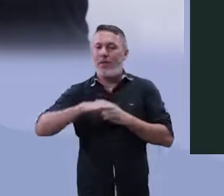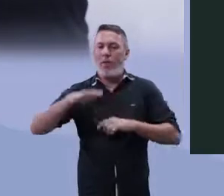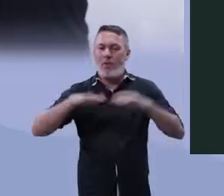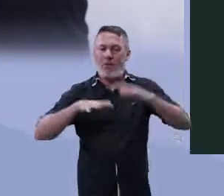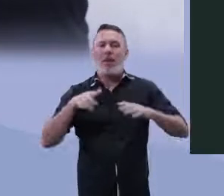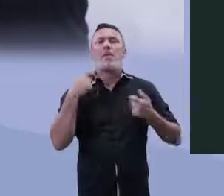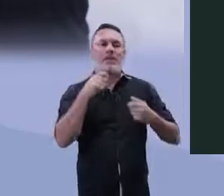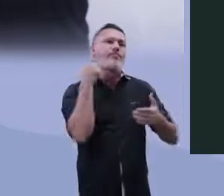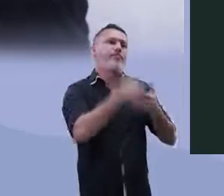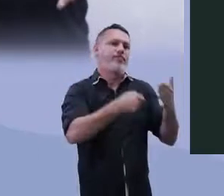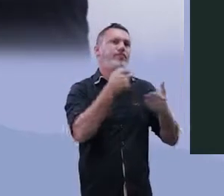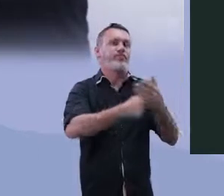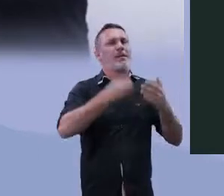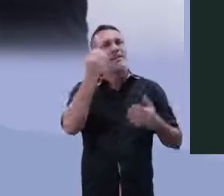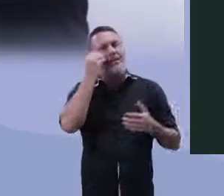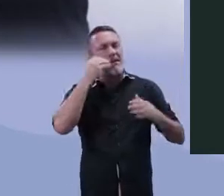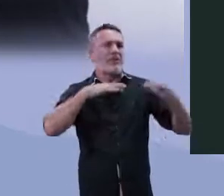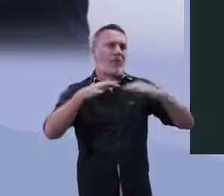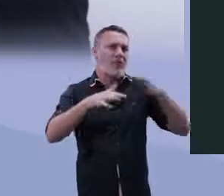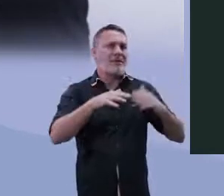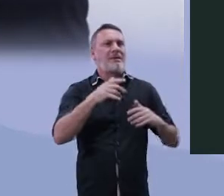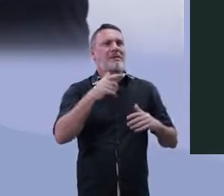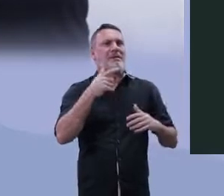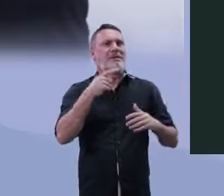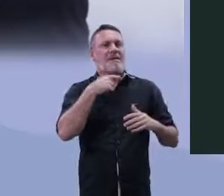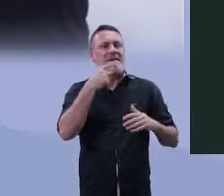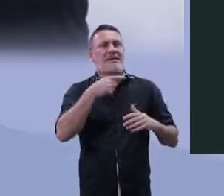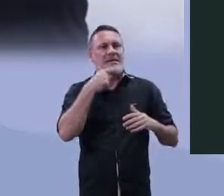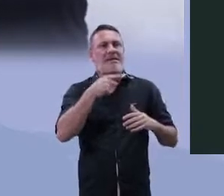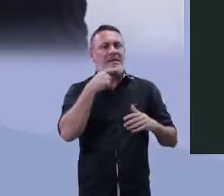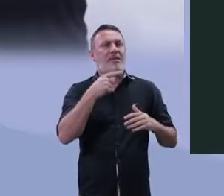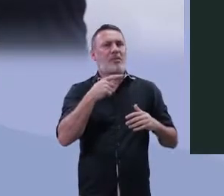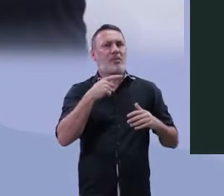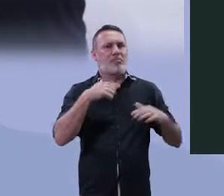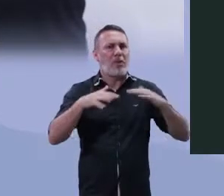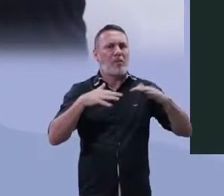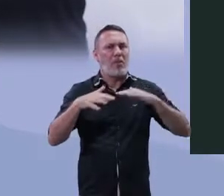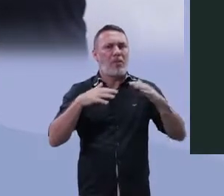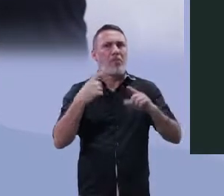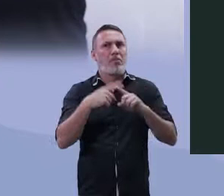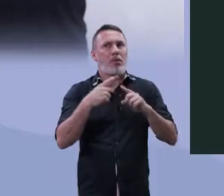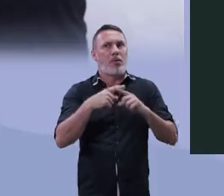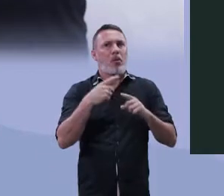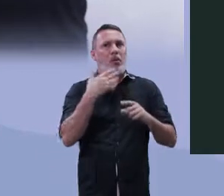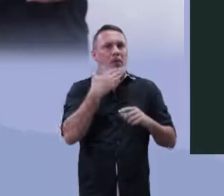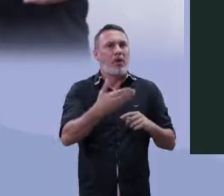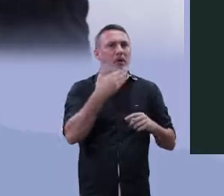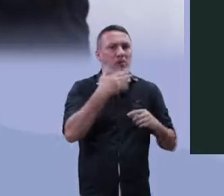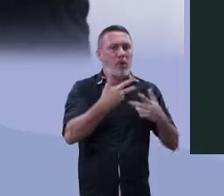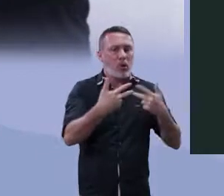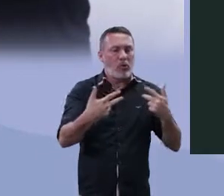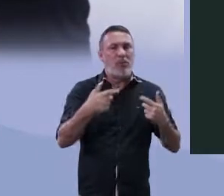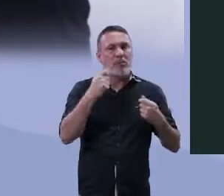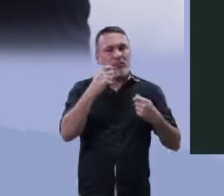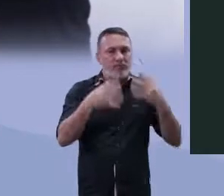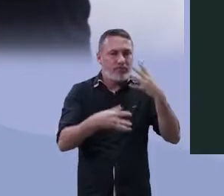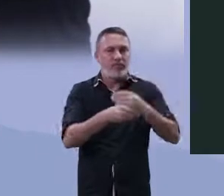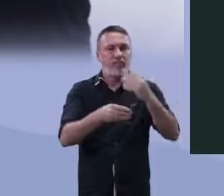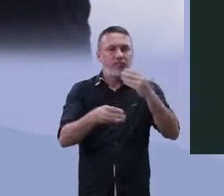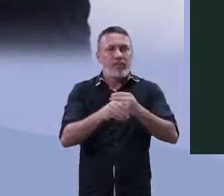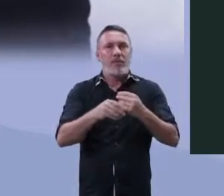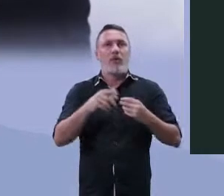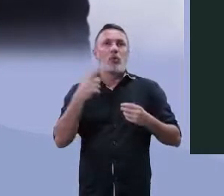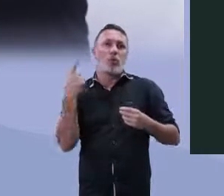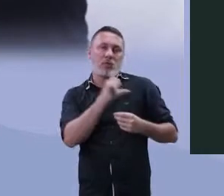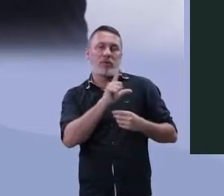sociais permanecerão mobilizados até que, pelo menos, a maior parte das suas pautas